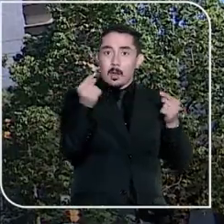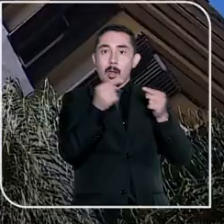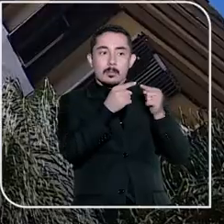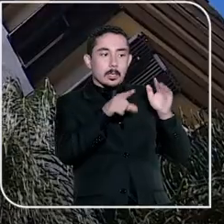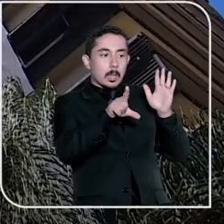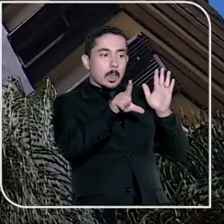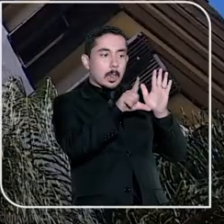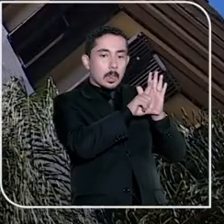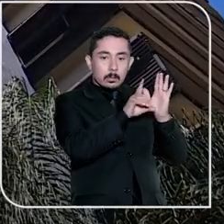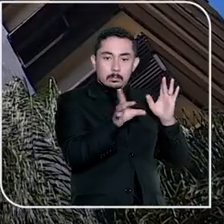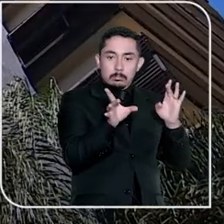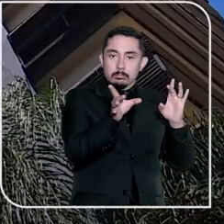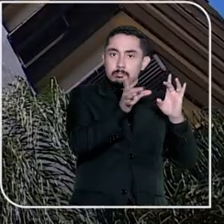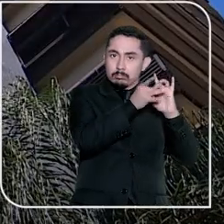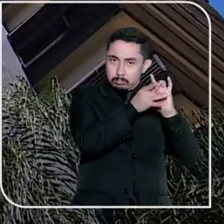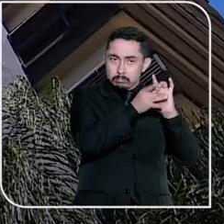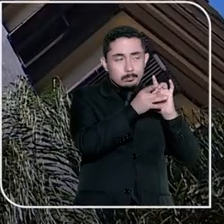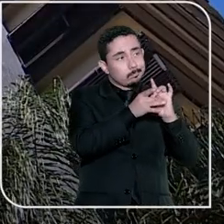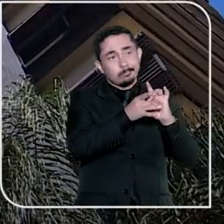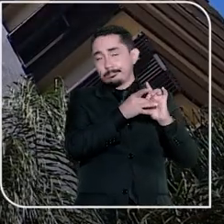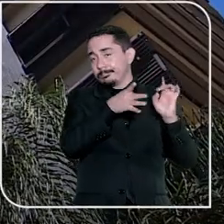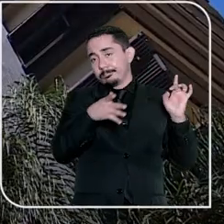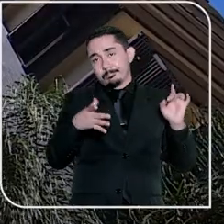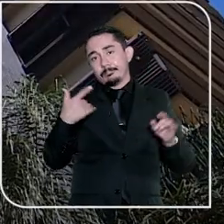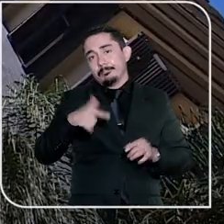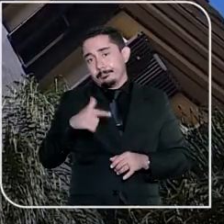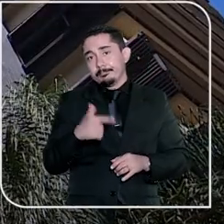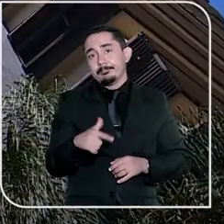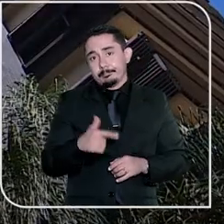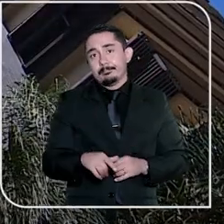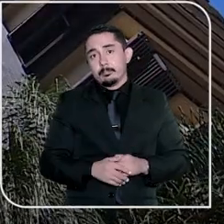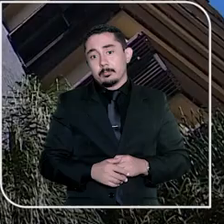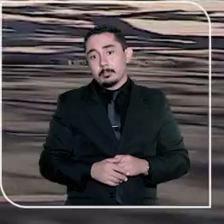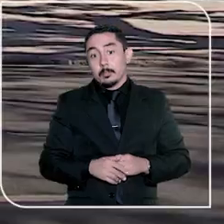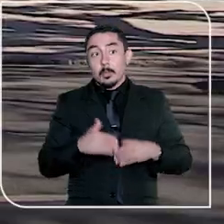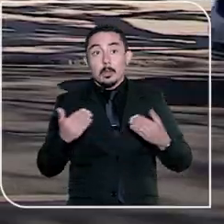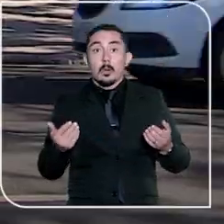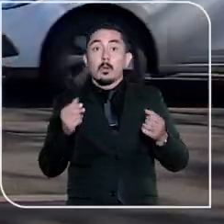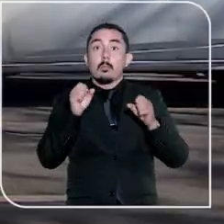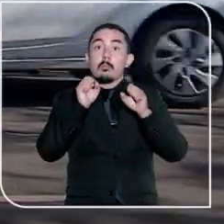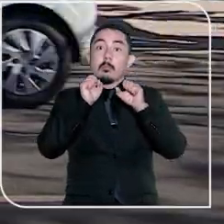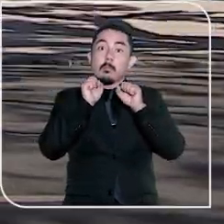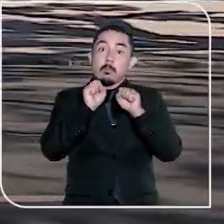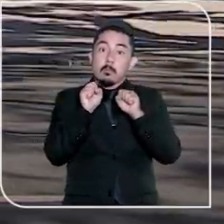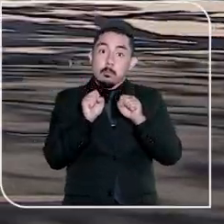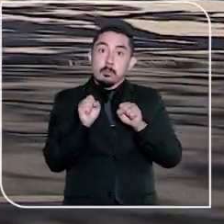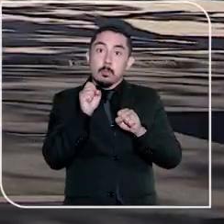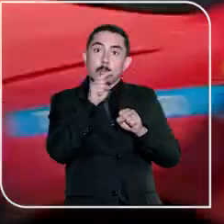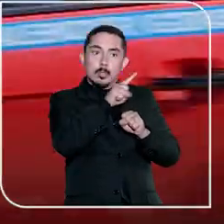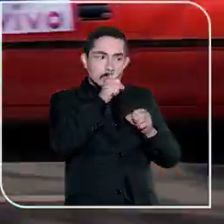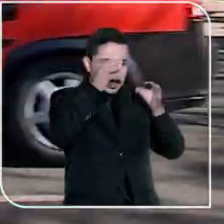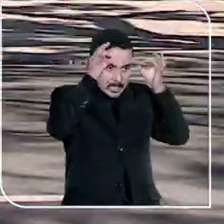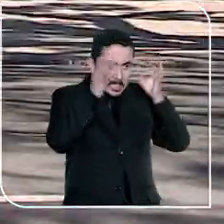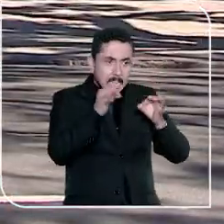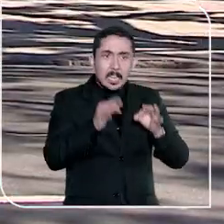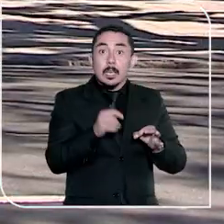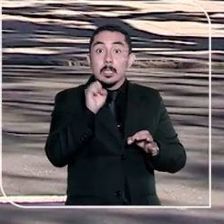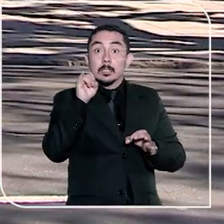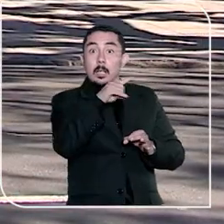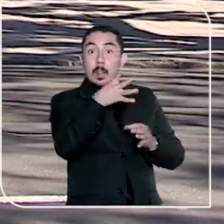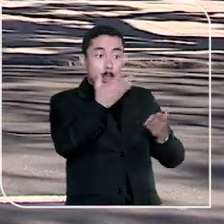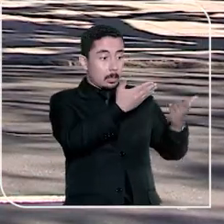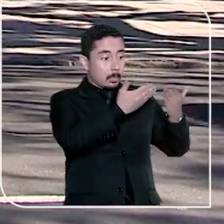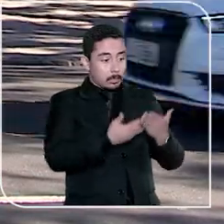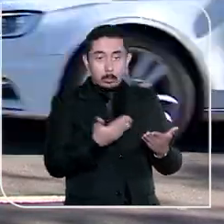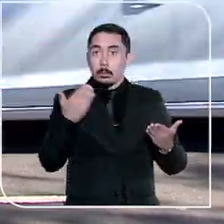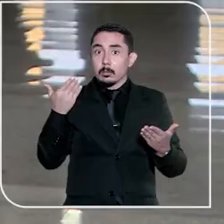e-mail não está em consonância com o disposto na lei sobre alienação fiduciária e afirmou que não era possível ter C quanto ao